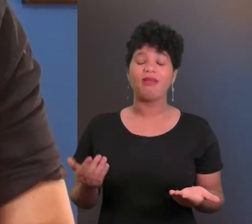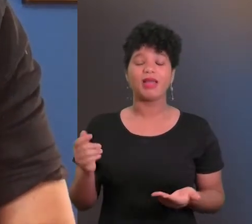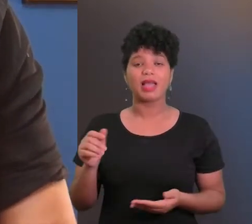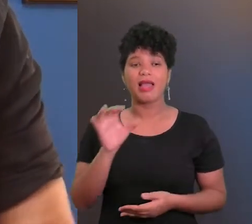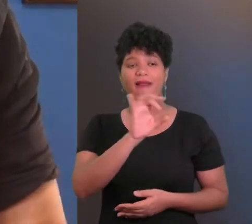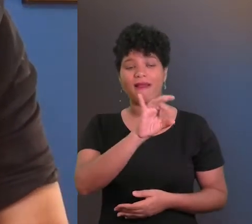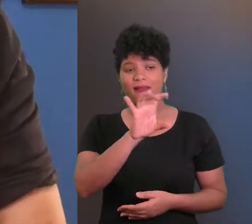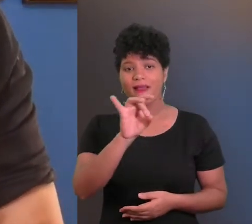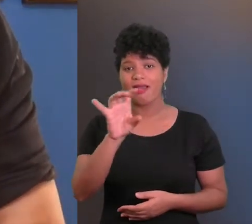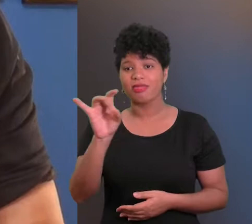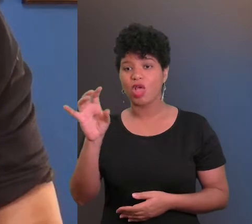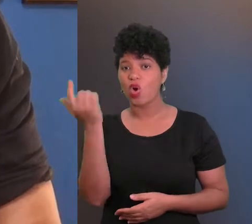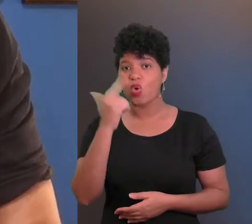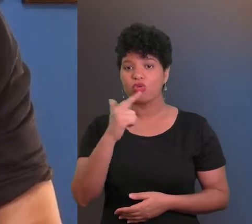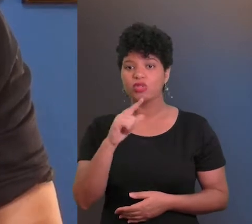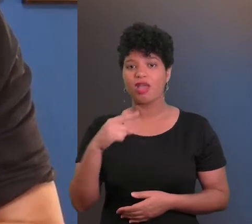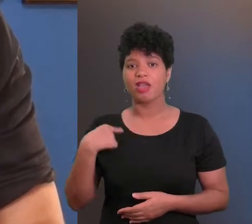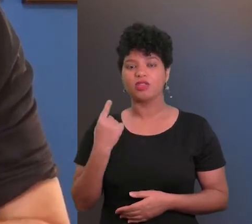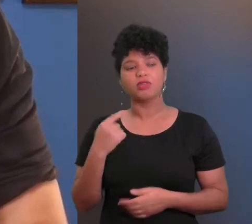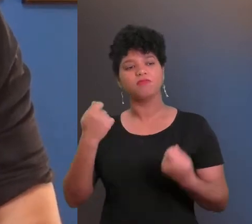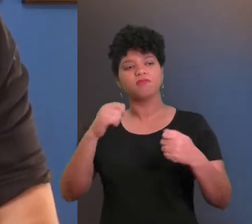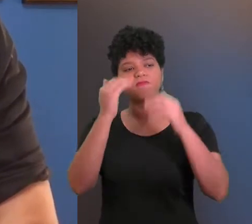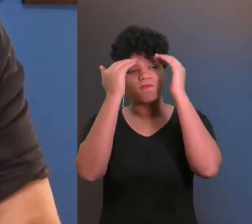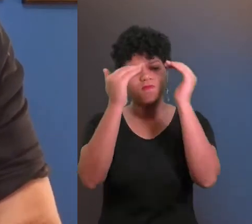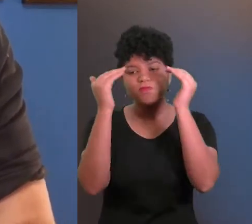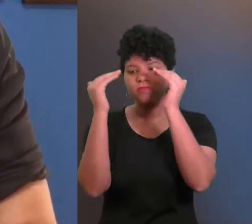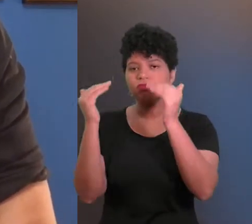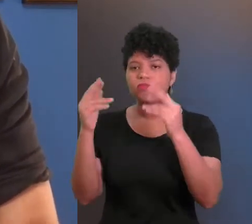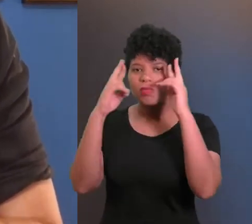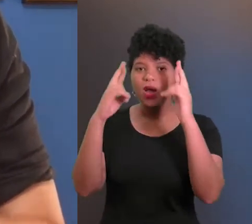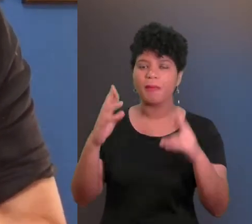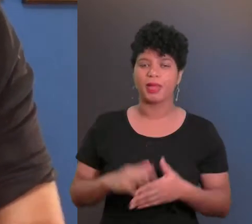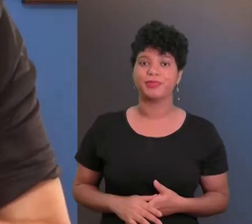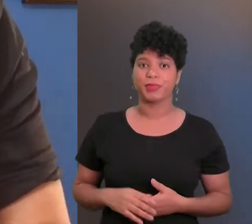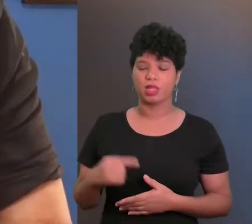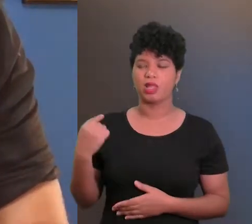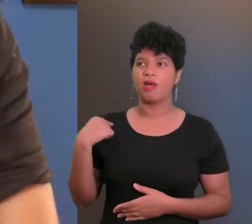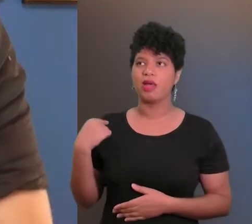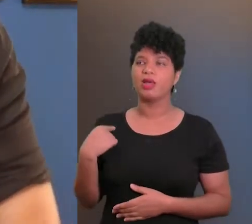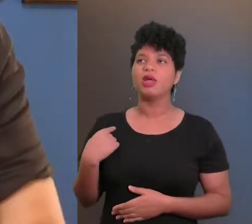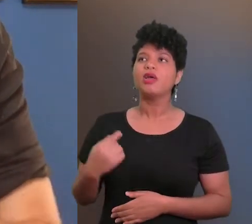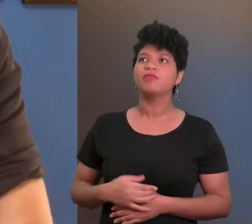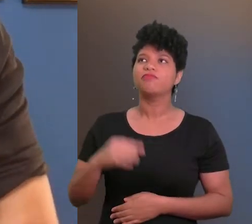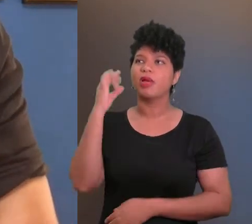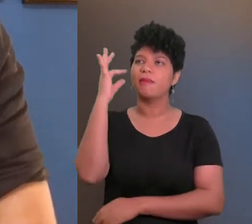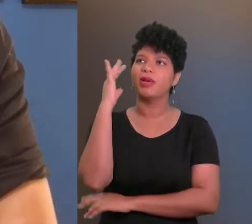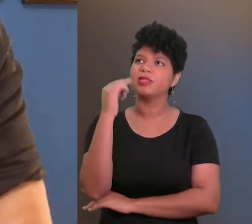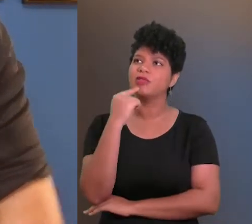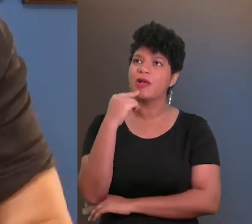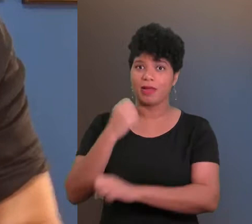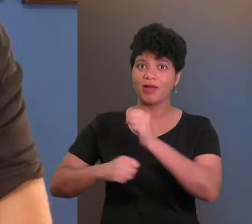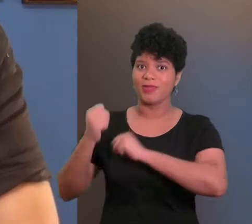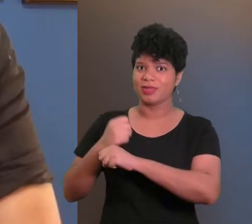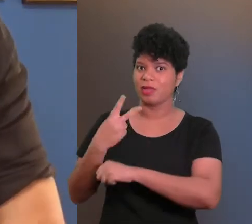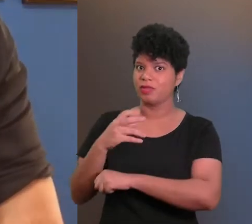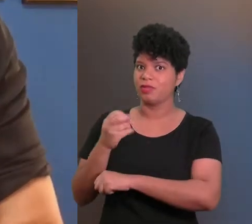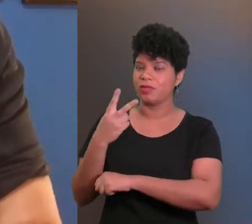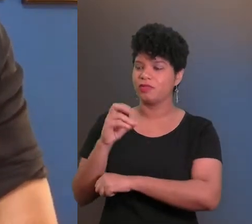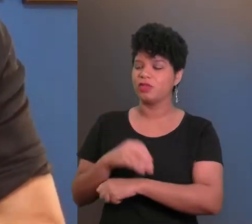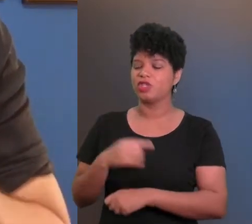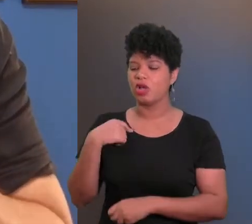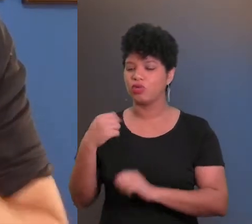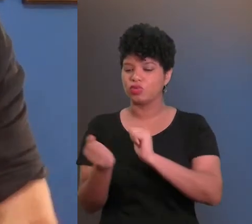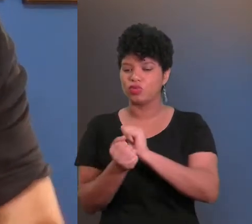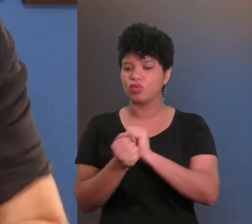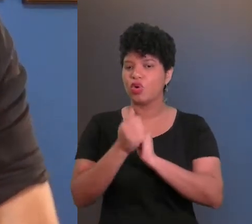cada indivíduo tem. Desde o começo, lá em 2020 ainda, quando eu e o Chiquinho a gente sentou para criar o DH Fest, a ideia era justamente